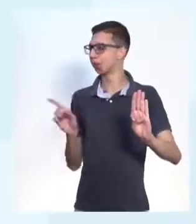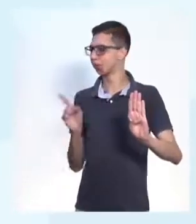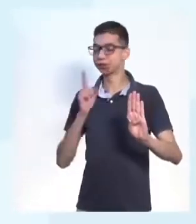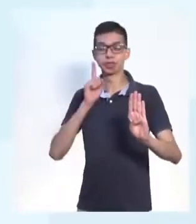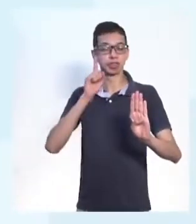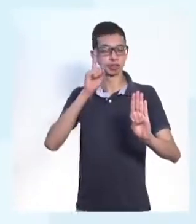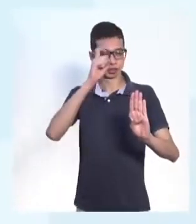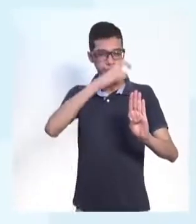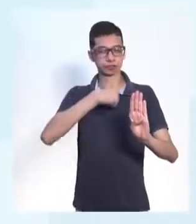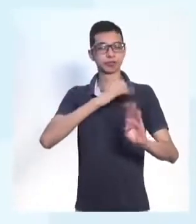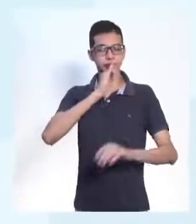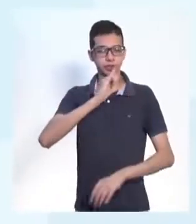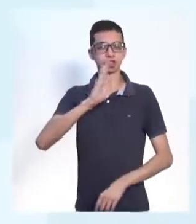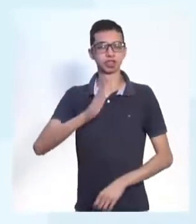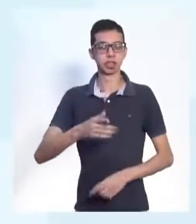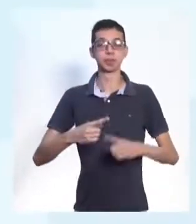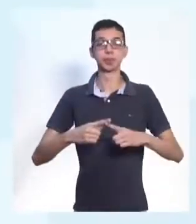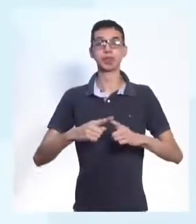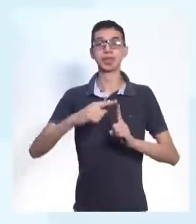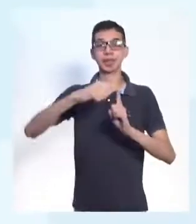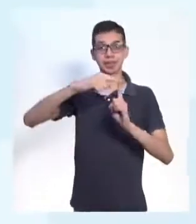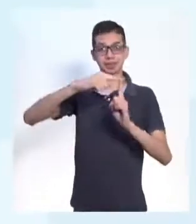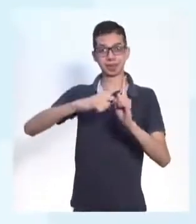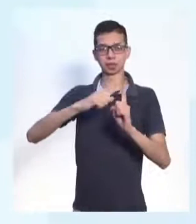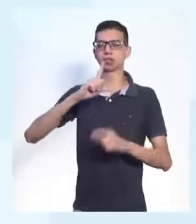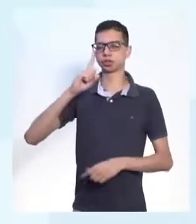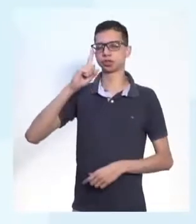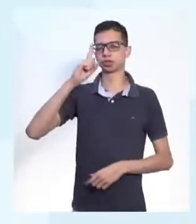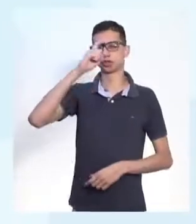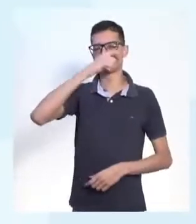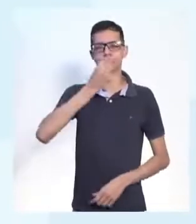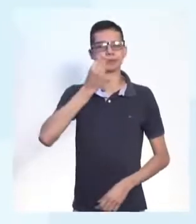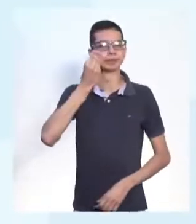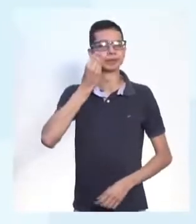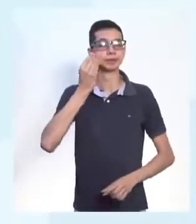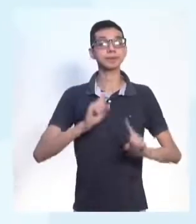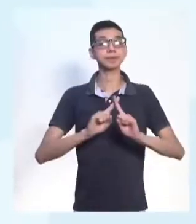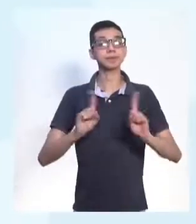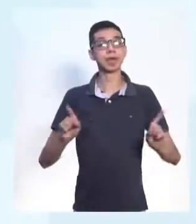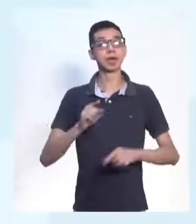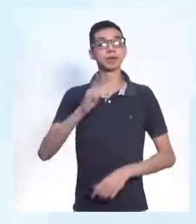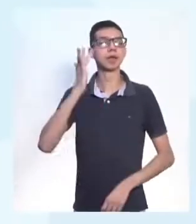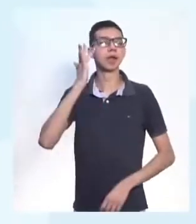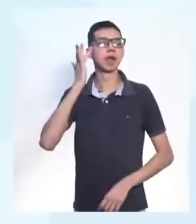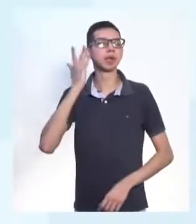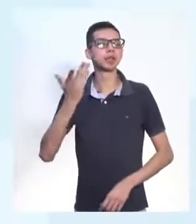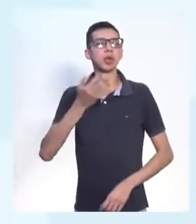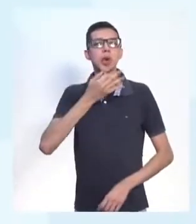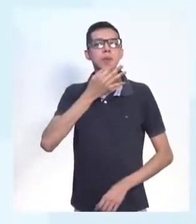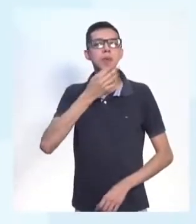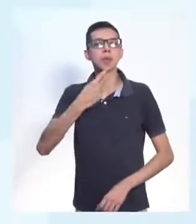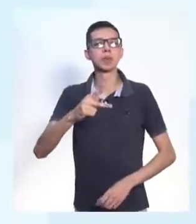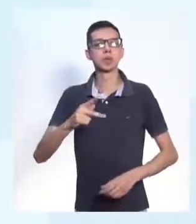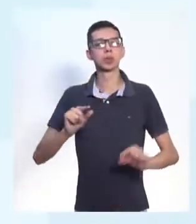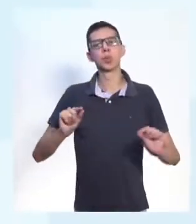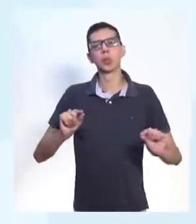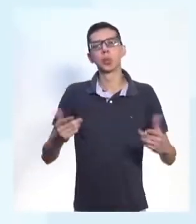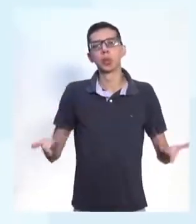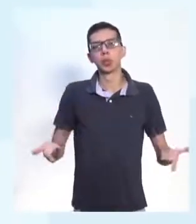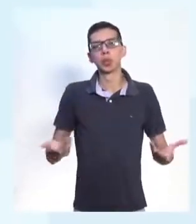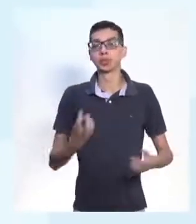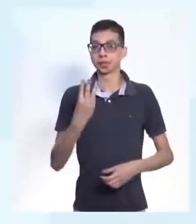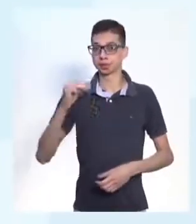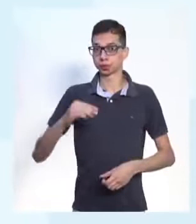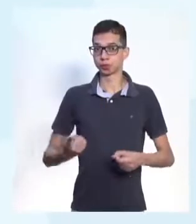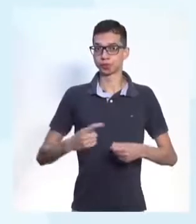comentei, valores negativos é um pouco mais difícil. Mas o que você acha que vai acontecer? Então, 3 minutinhos no chat e a gente